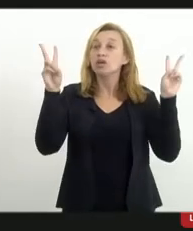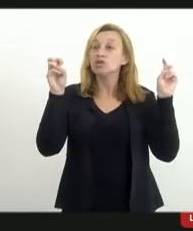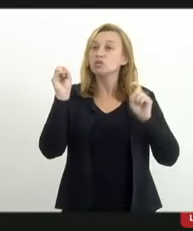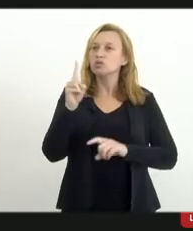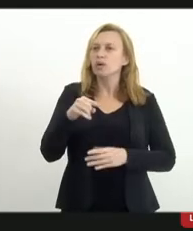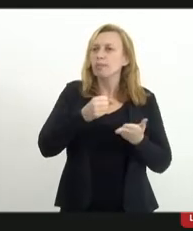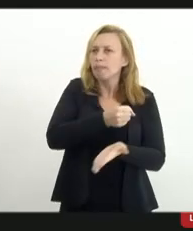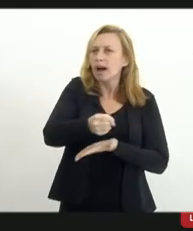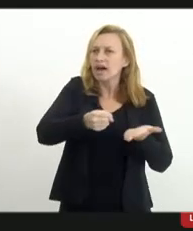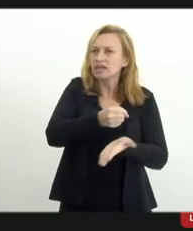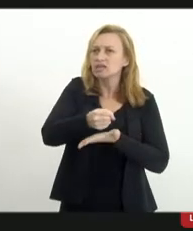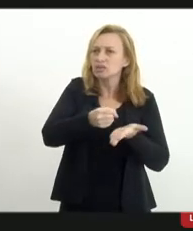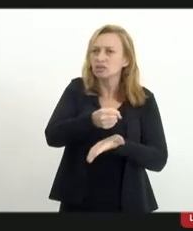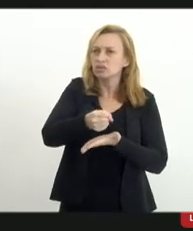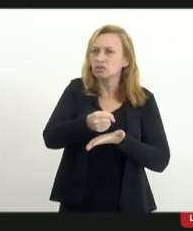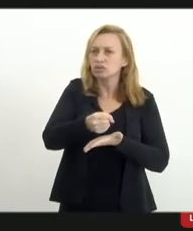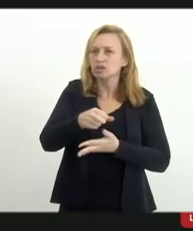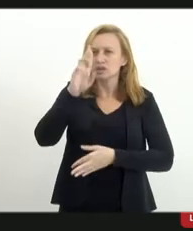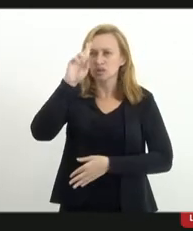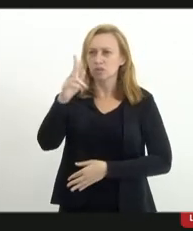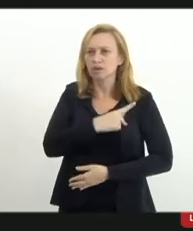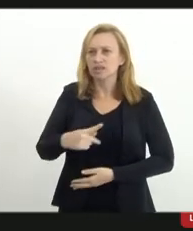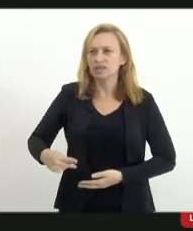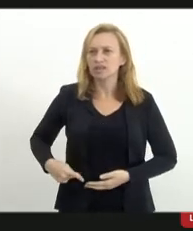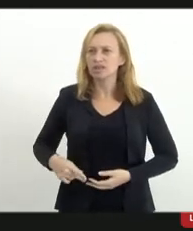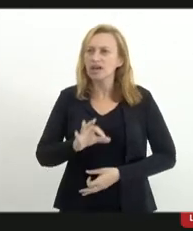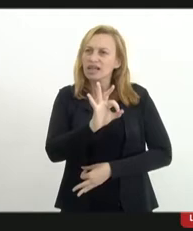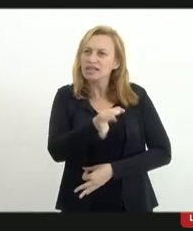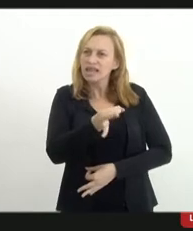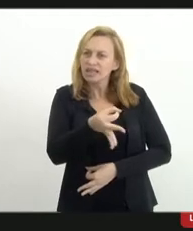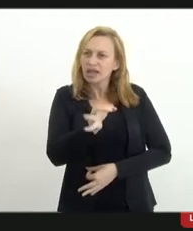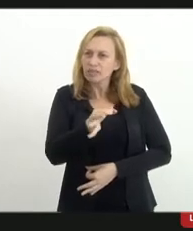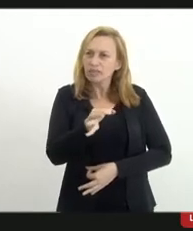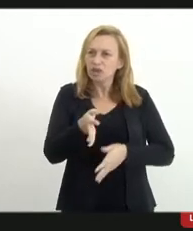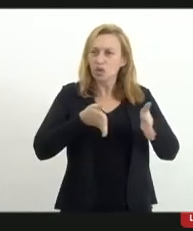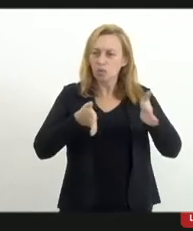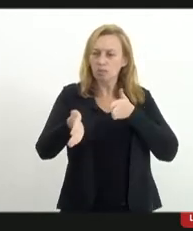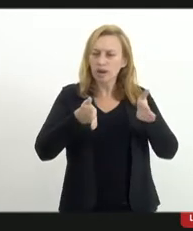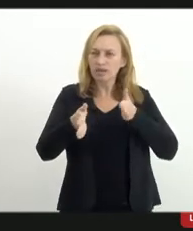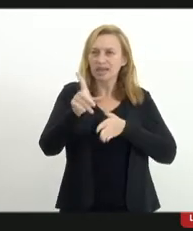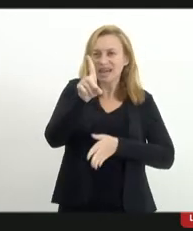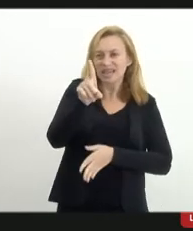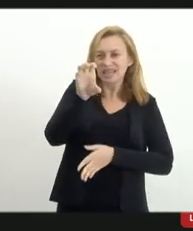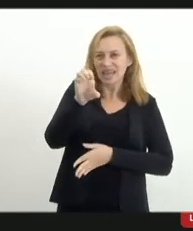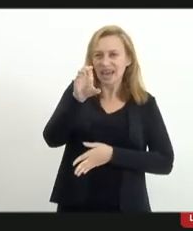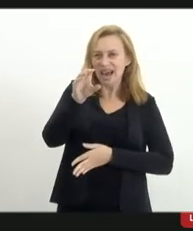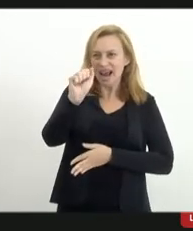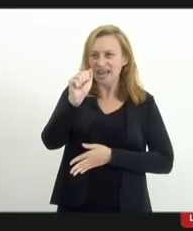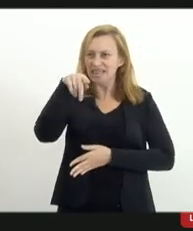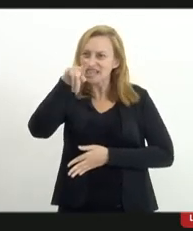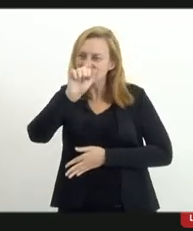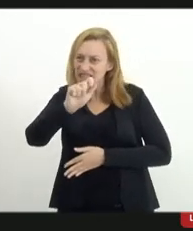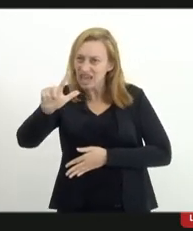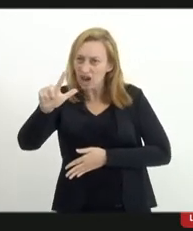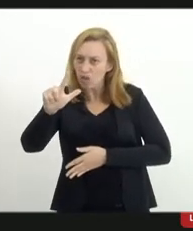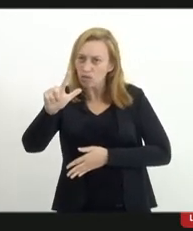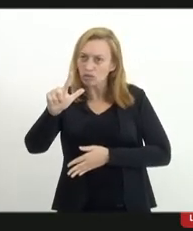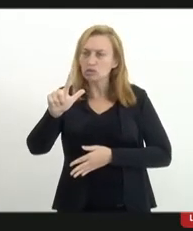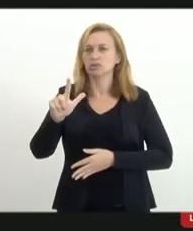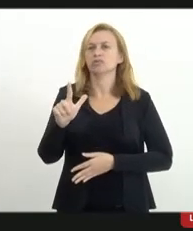A questão básica, presidente, é exatamente em relação ao prazo decadencial, né? Que